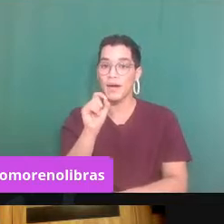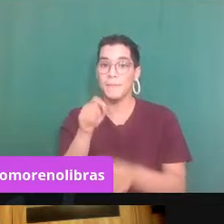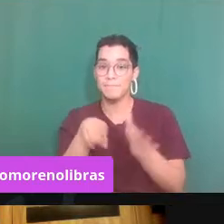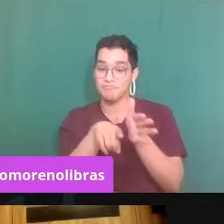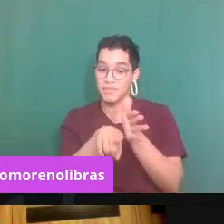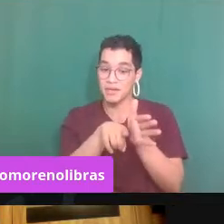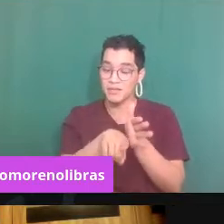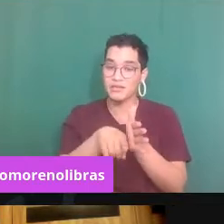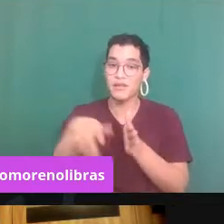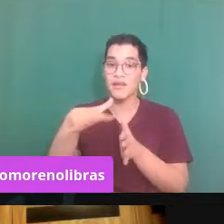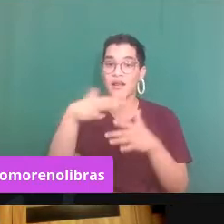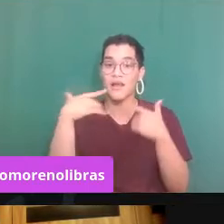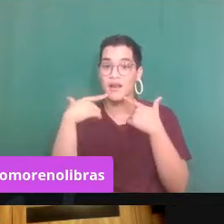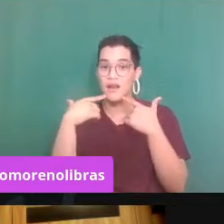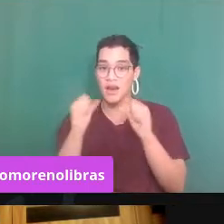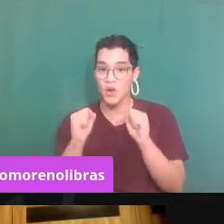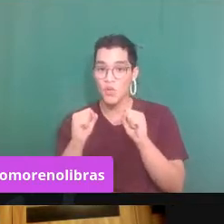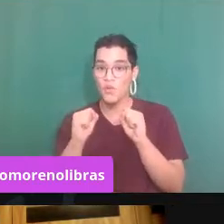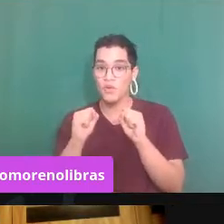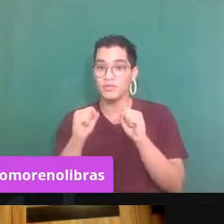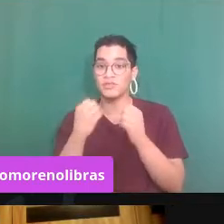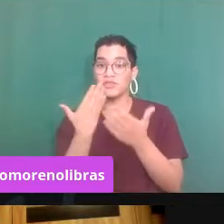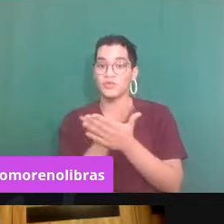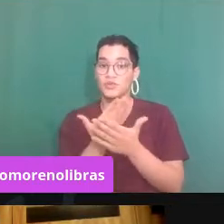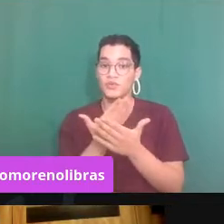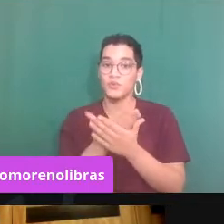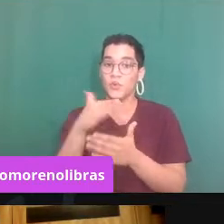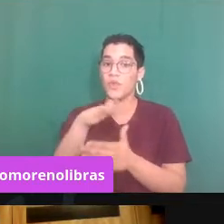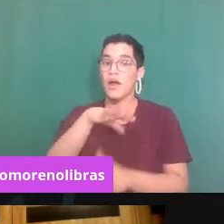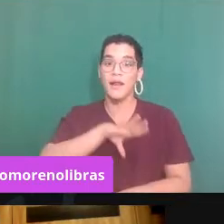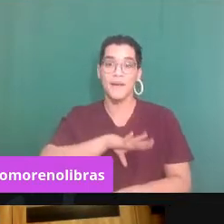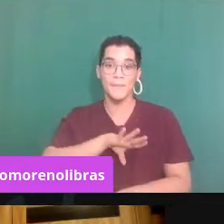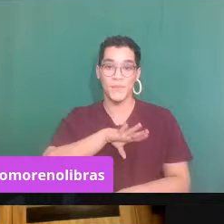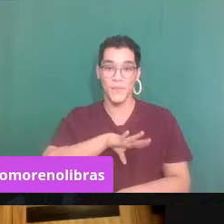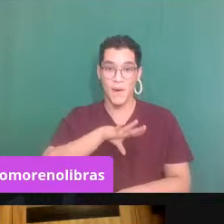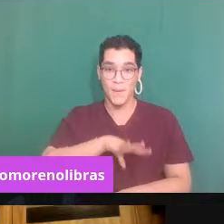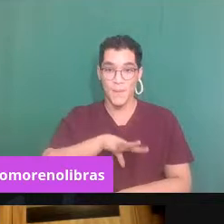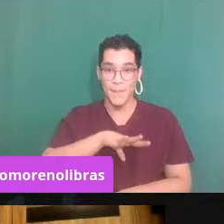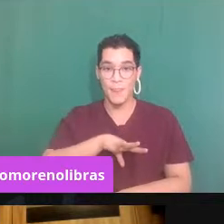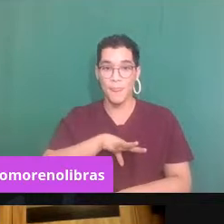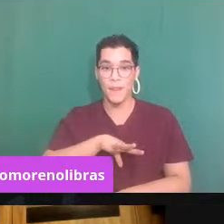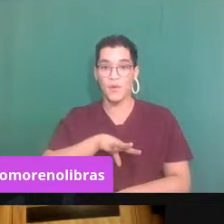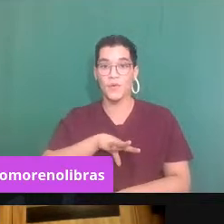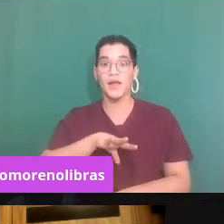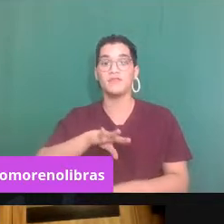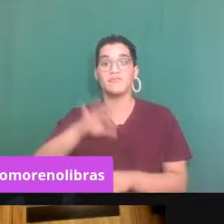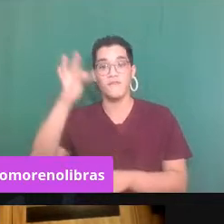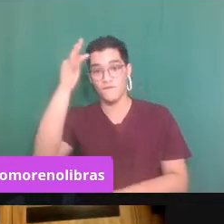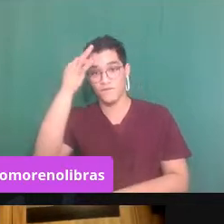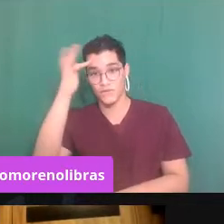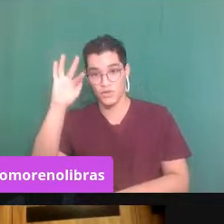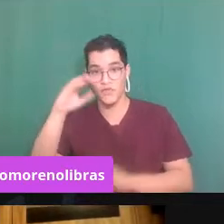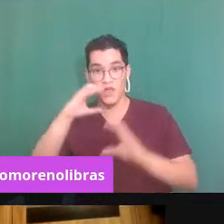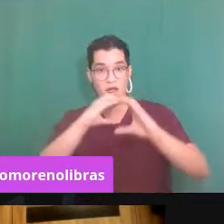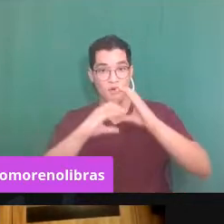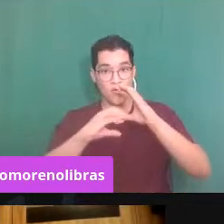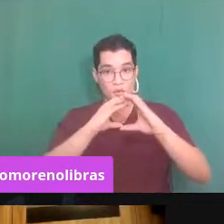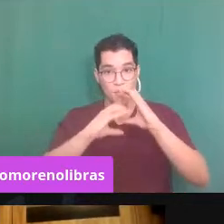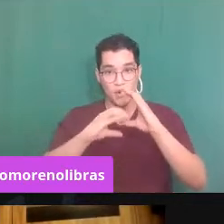de português, no departamento de português, filosofia, comunicação, letras e